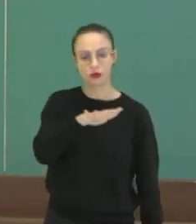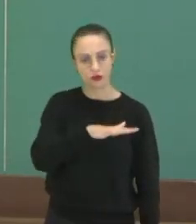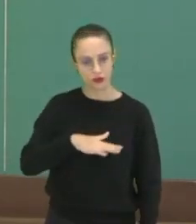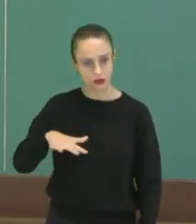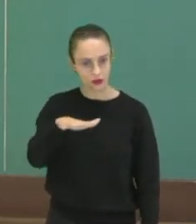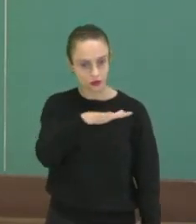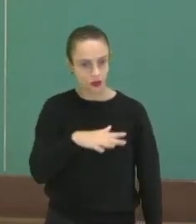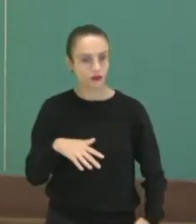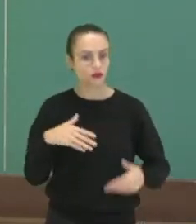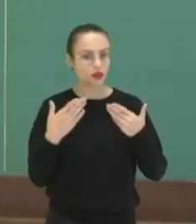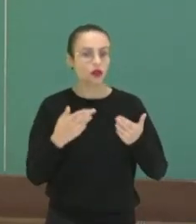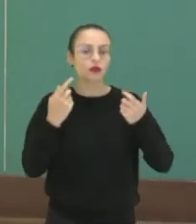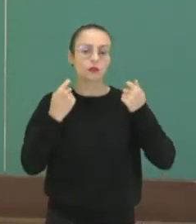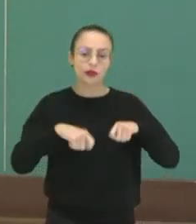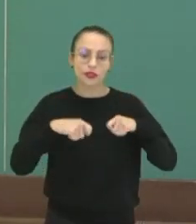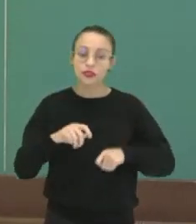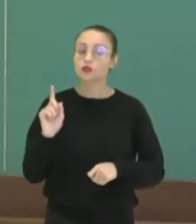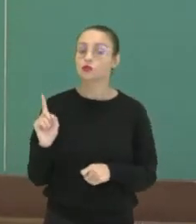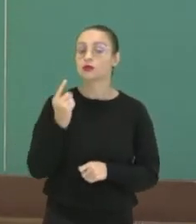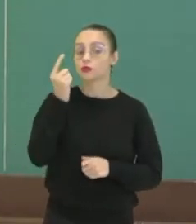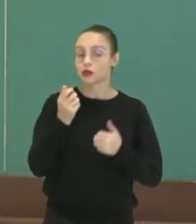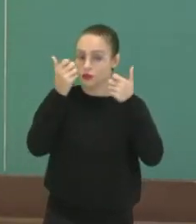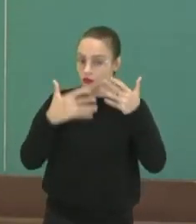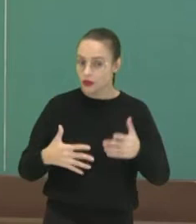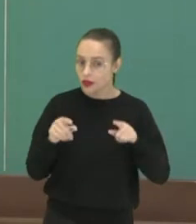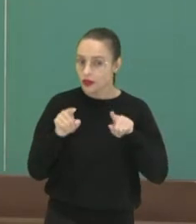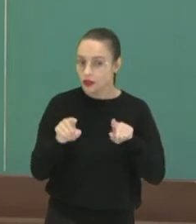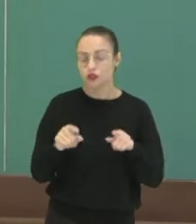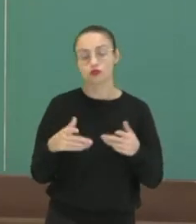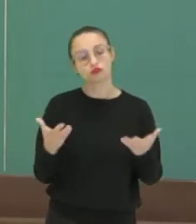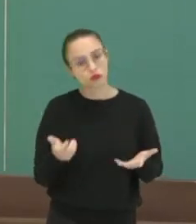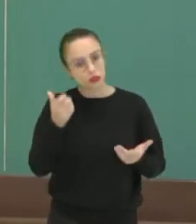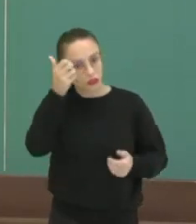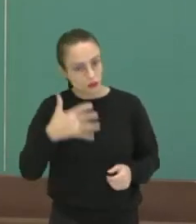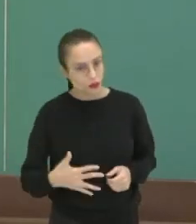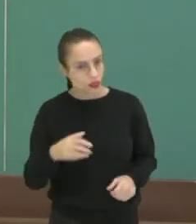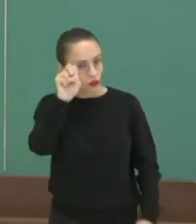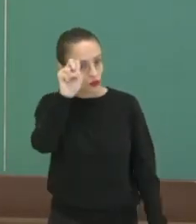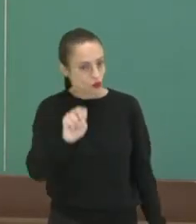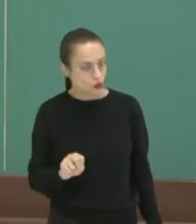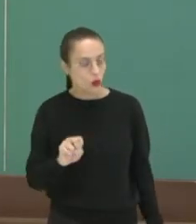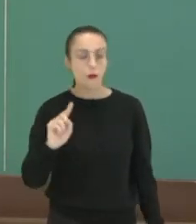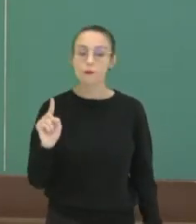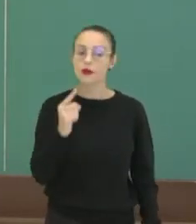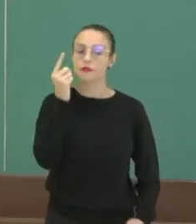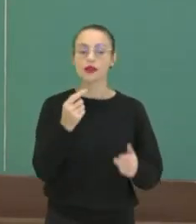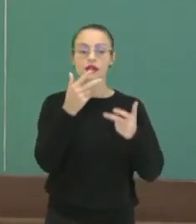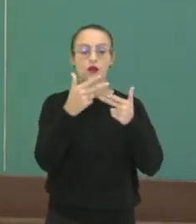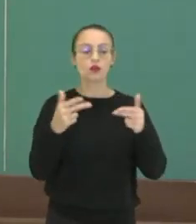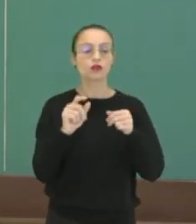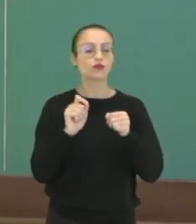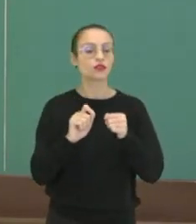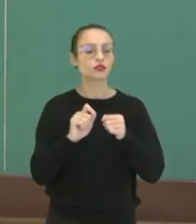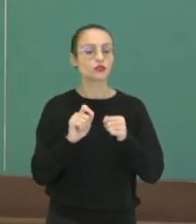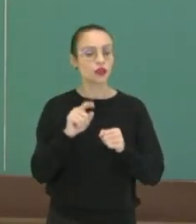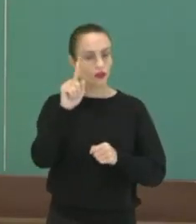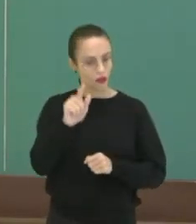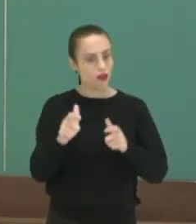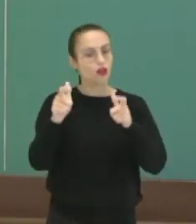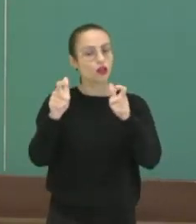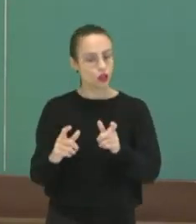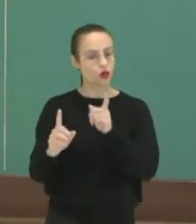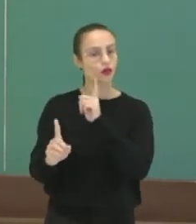Então é preciso primeiro definir isso. Se nós vamos falar da região sul, a primeira coisa que a gente tem que fazer é